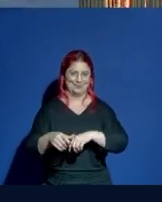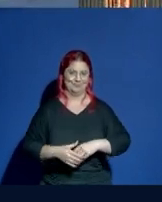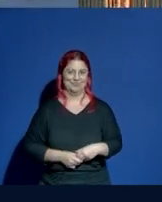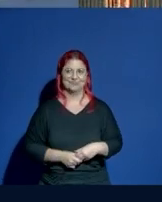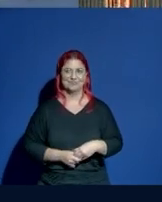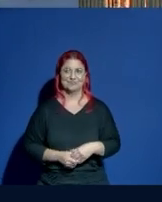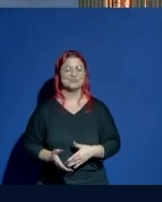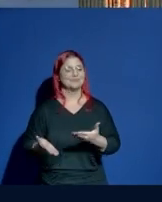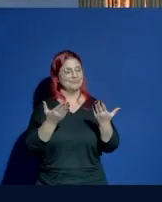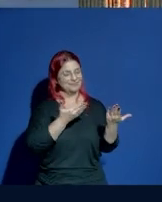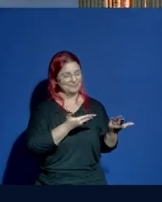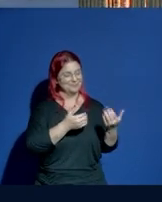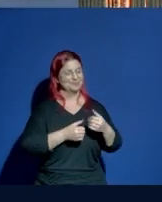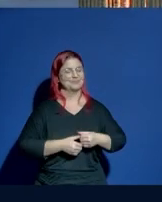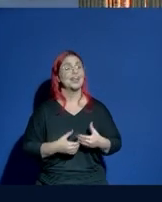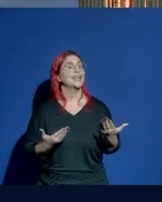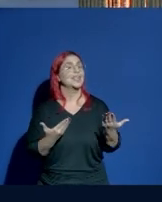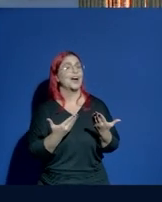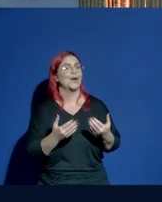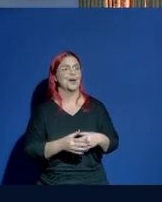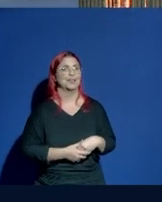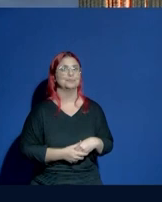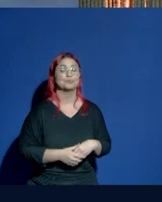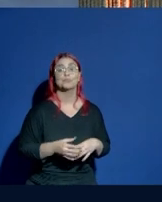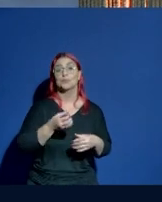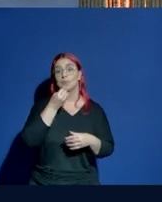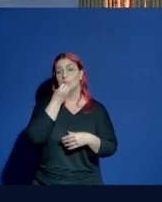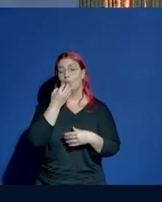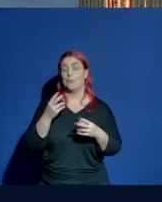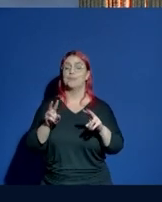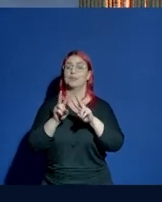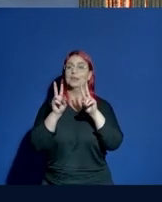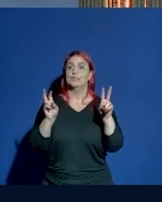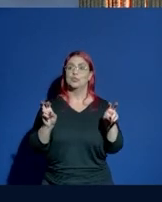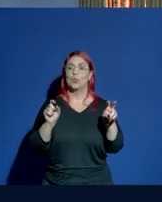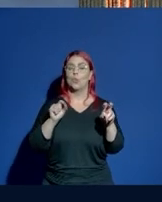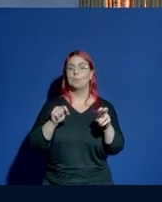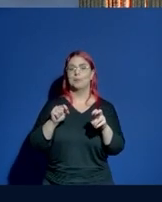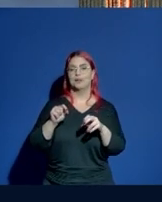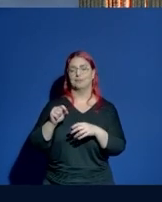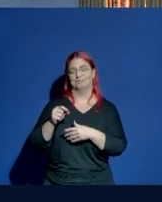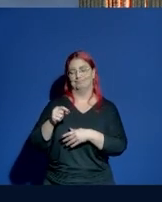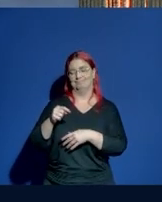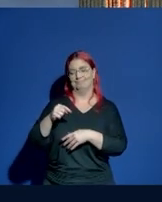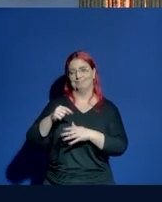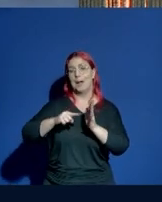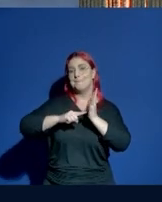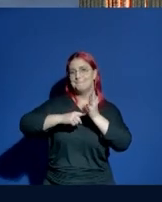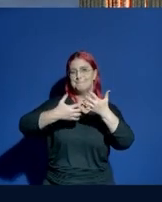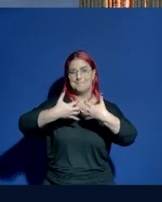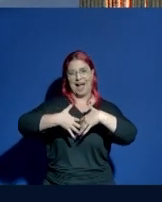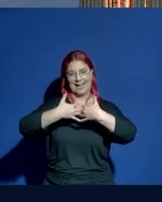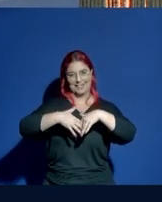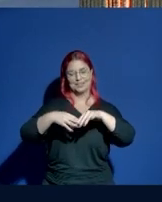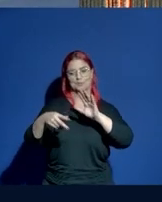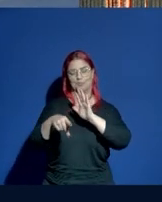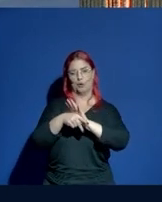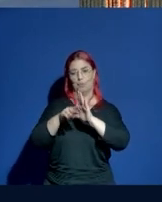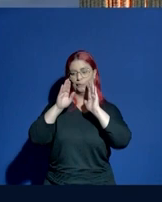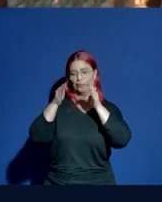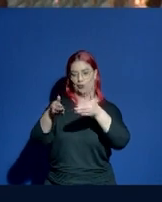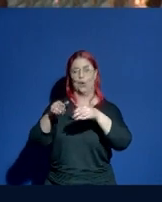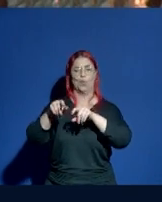queria ouvir de você agora como é que estão as coisas por lá relacionado ao nosso que seria máquinas e equipamentos agrícolas diretamente